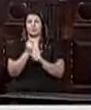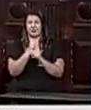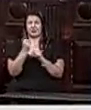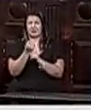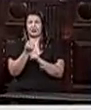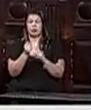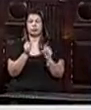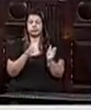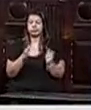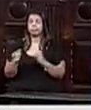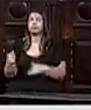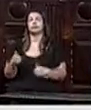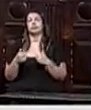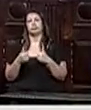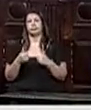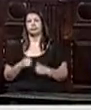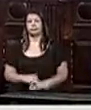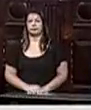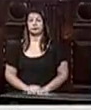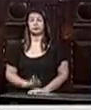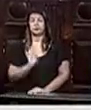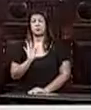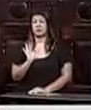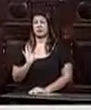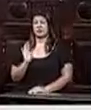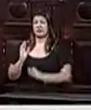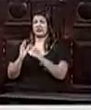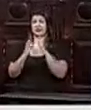era o recebimento das chaves.